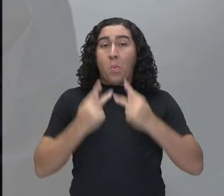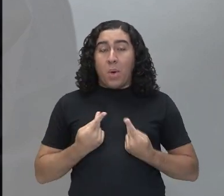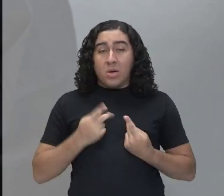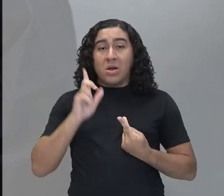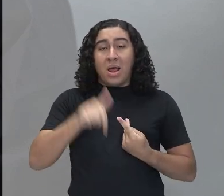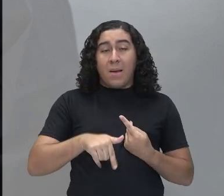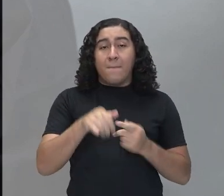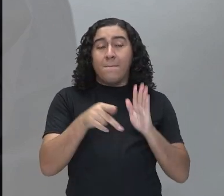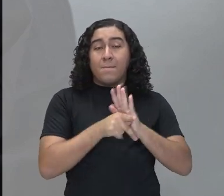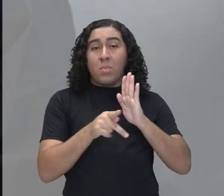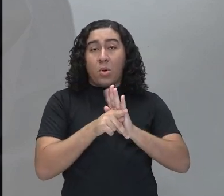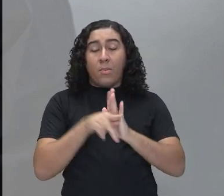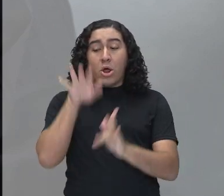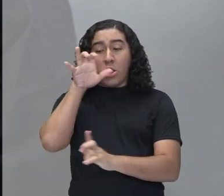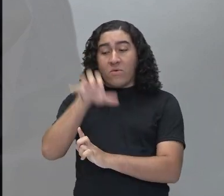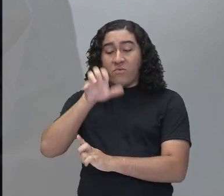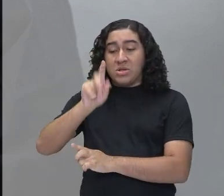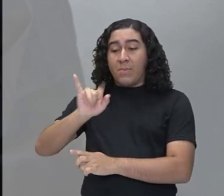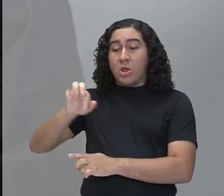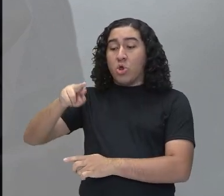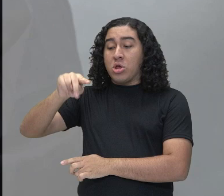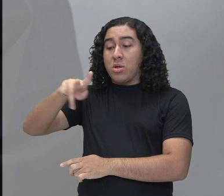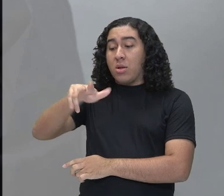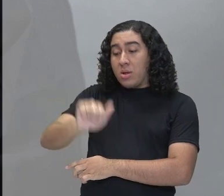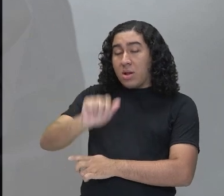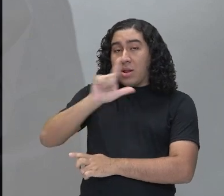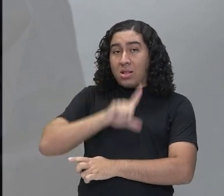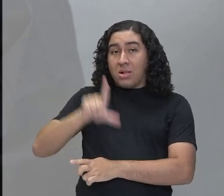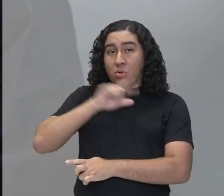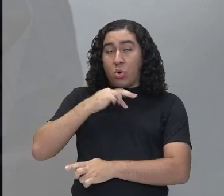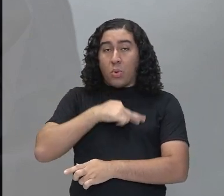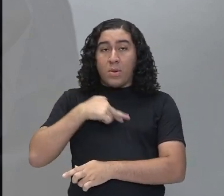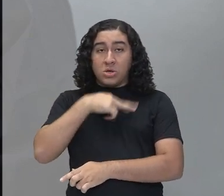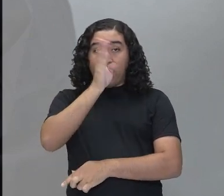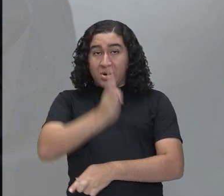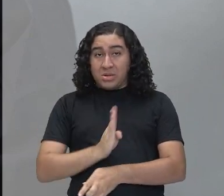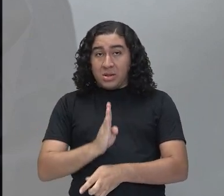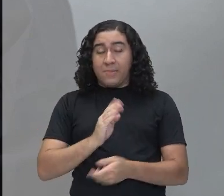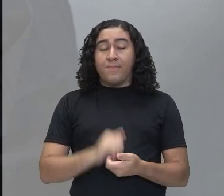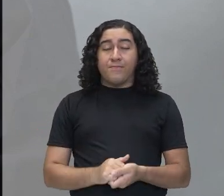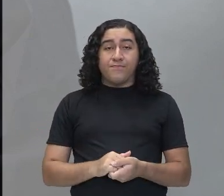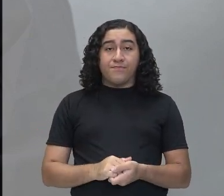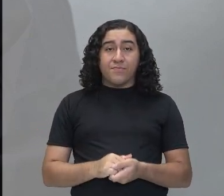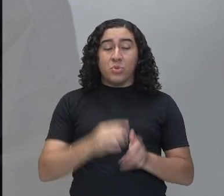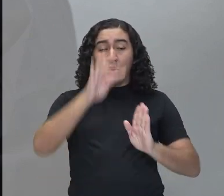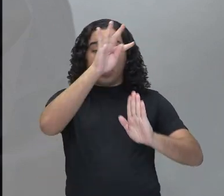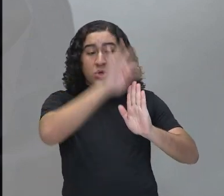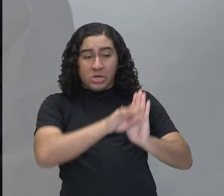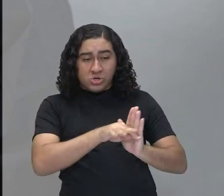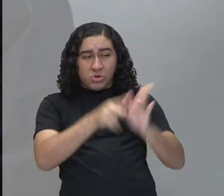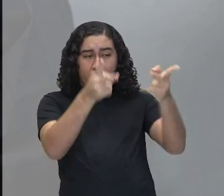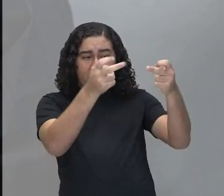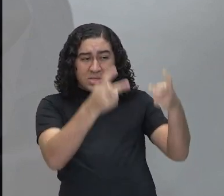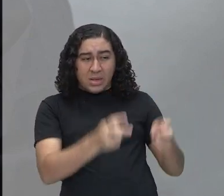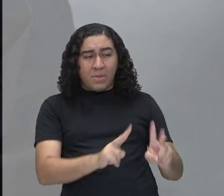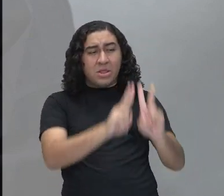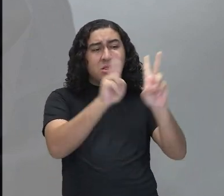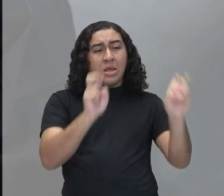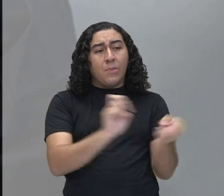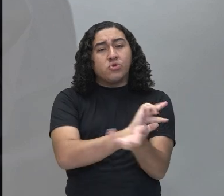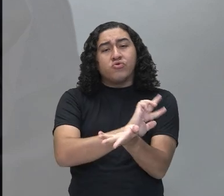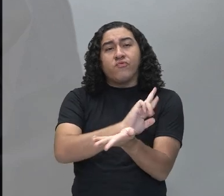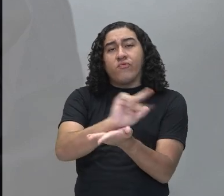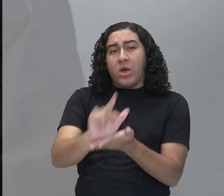Lord Byron na literatura romântica brasileira. Pode-se perceber vários temas